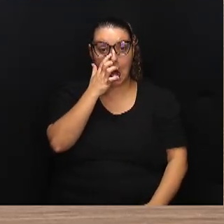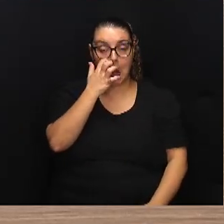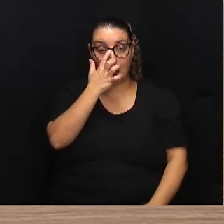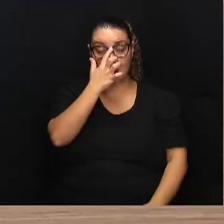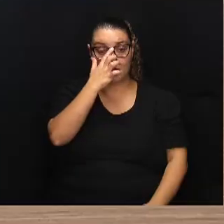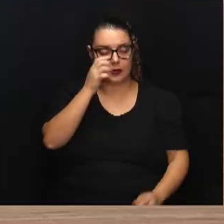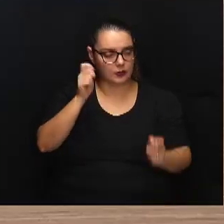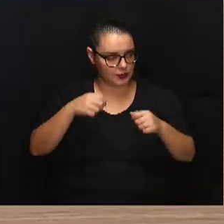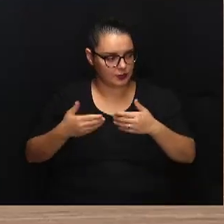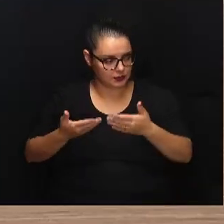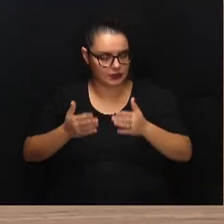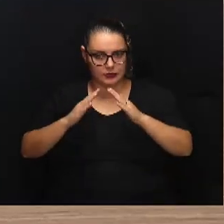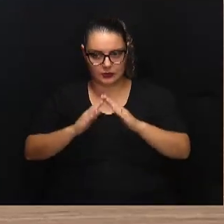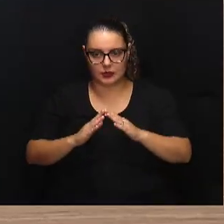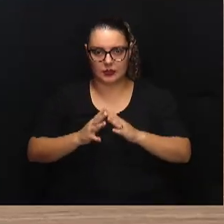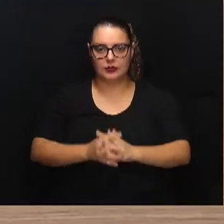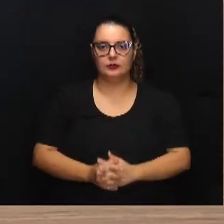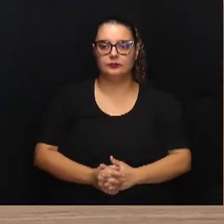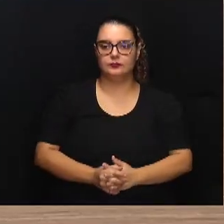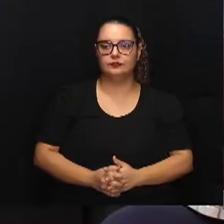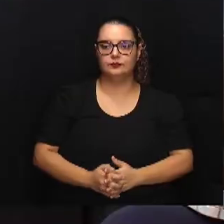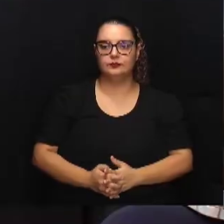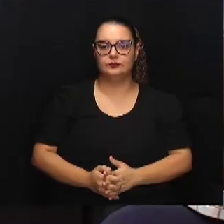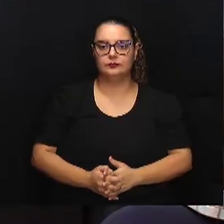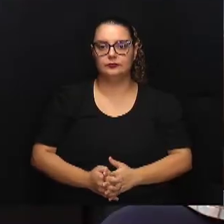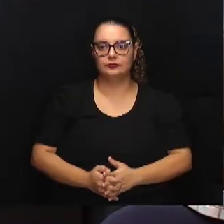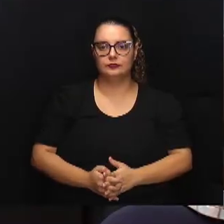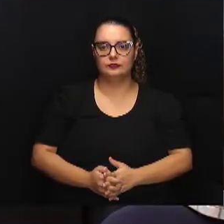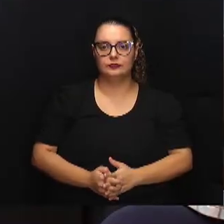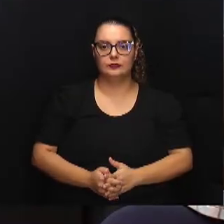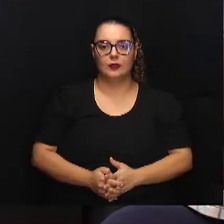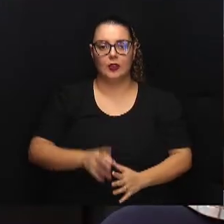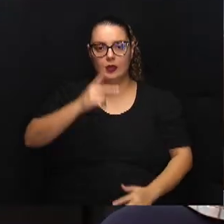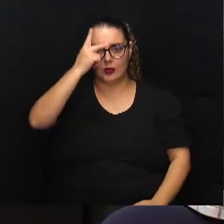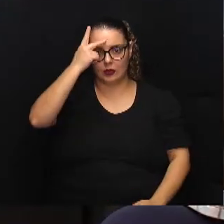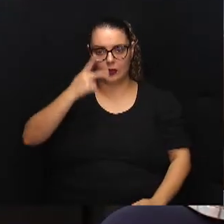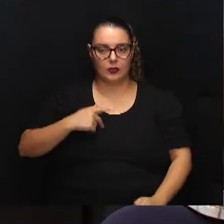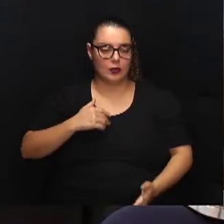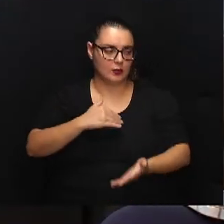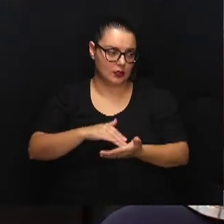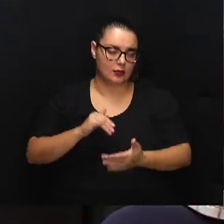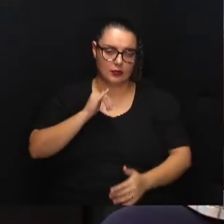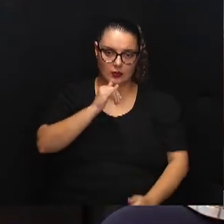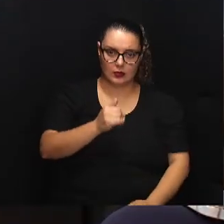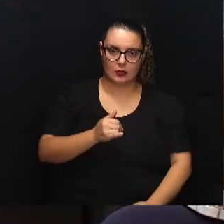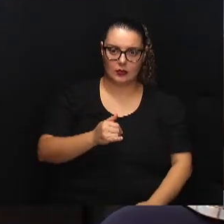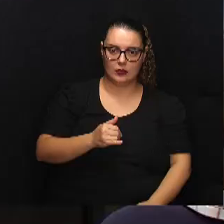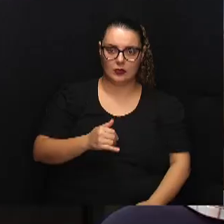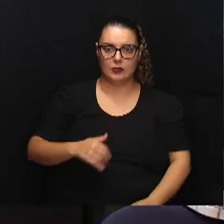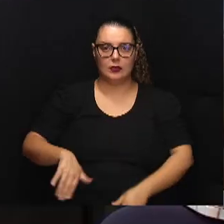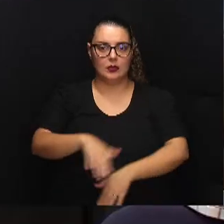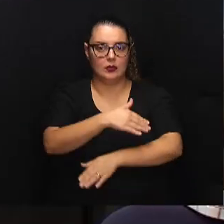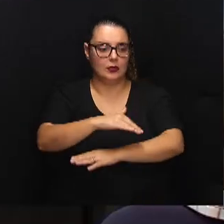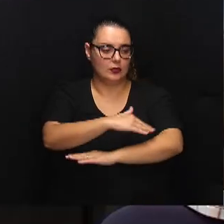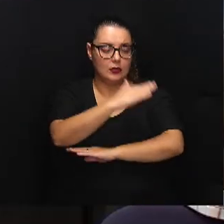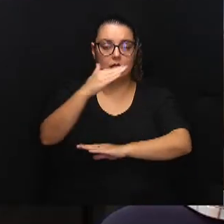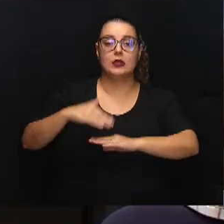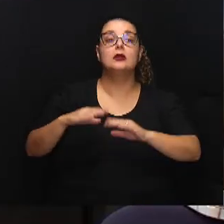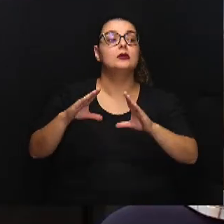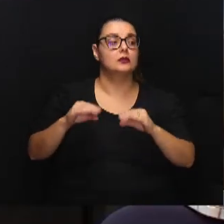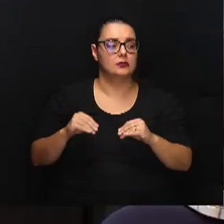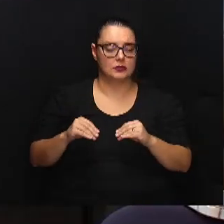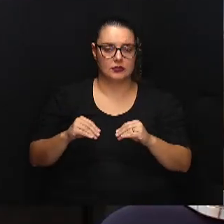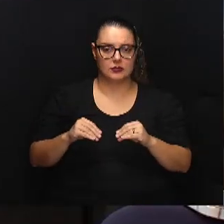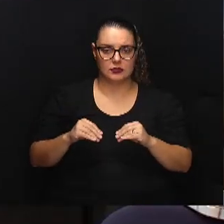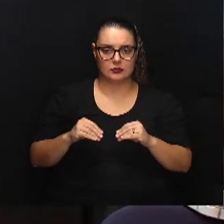possibilidade de ofertar moradia, né? Porque o próprio secretário falou, a pessoa passa o dia inteiro na rua e à noite,